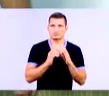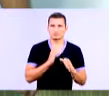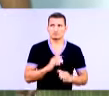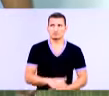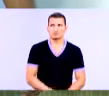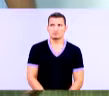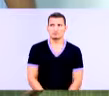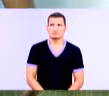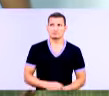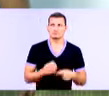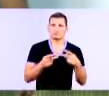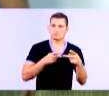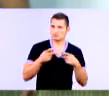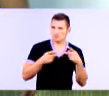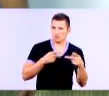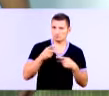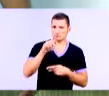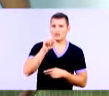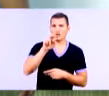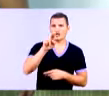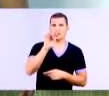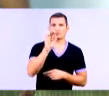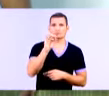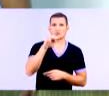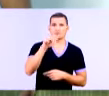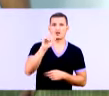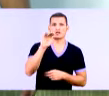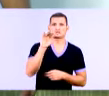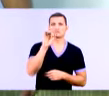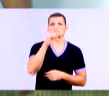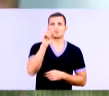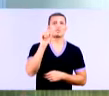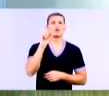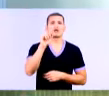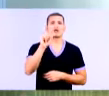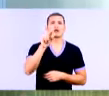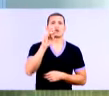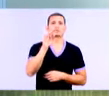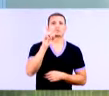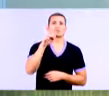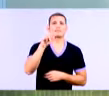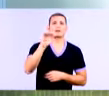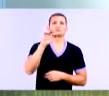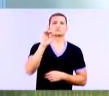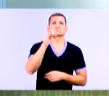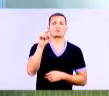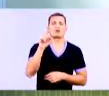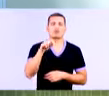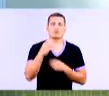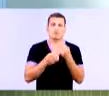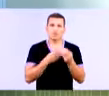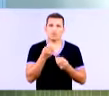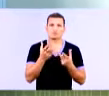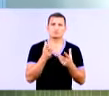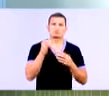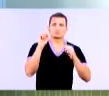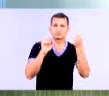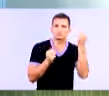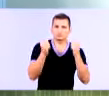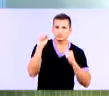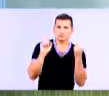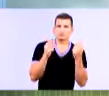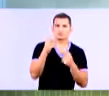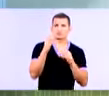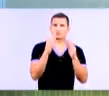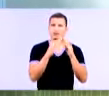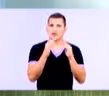em projetos de automação. O que é isso? É um projeto de automação? Em grandes indústrias, como é que a produção vai caminhar? Na sua casa, como é